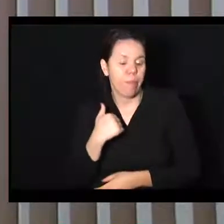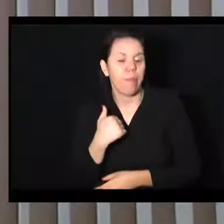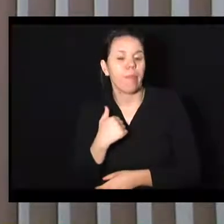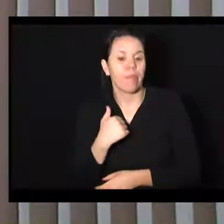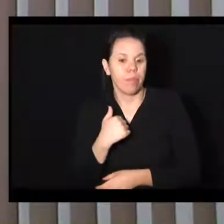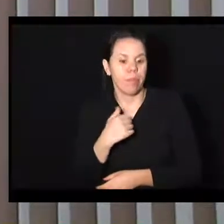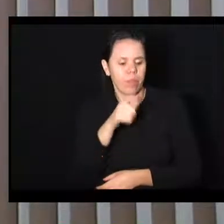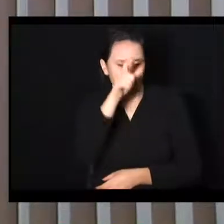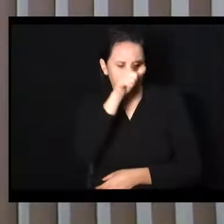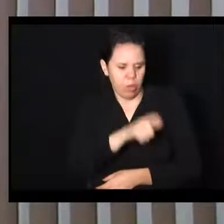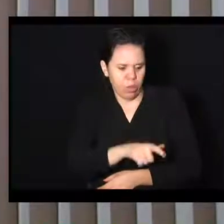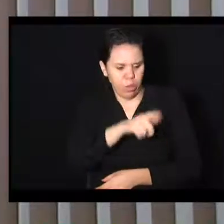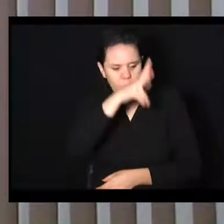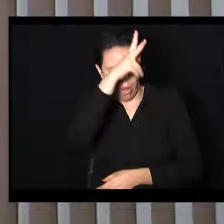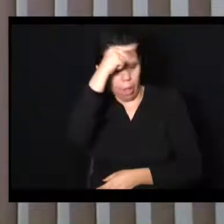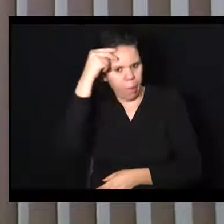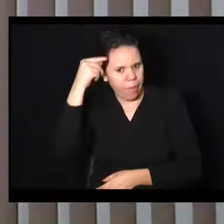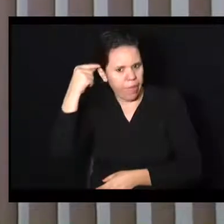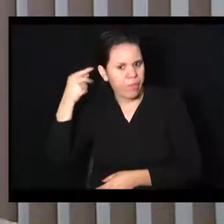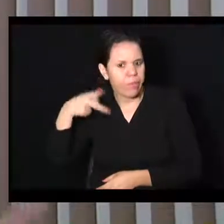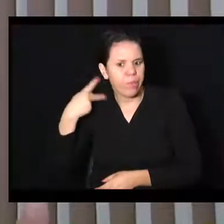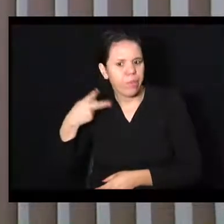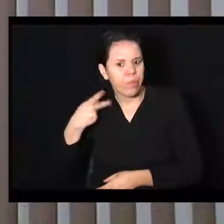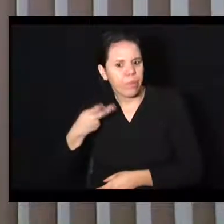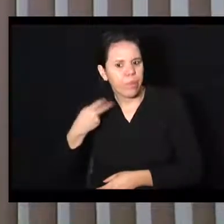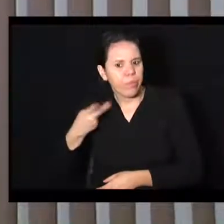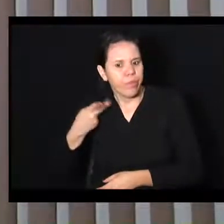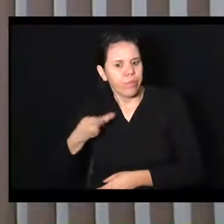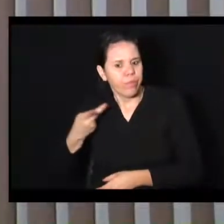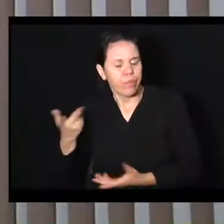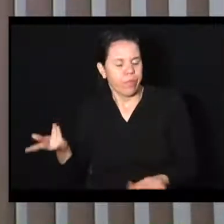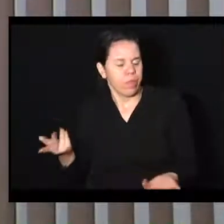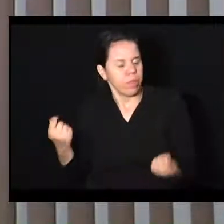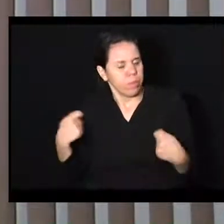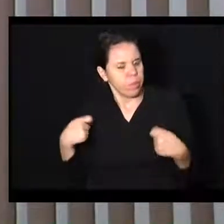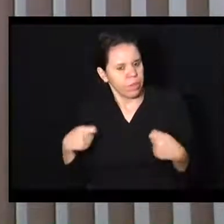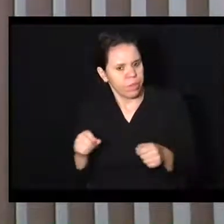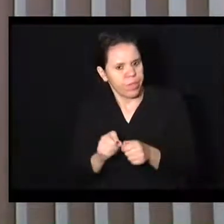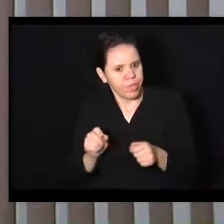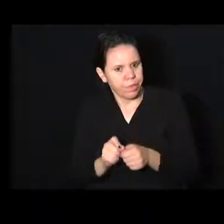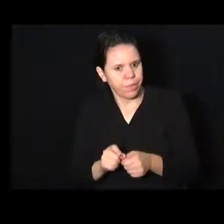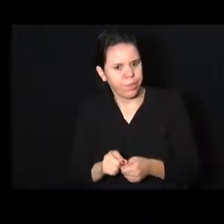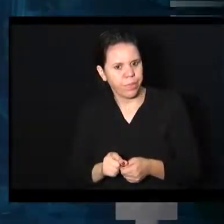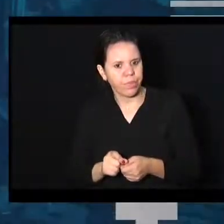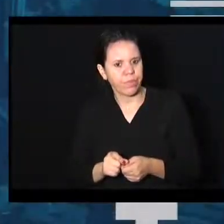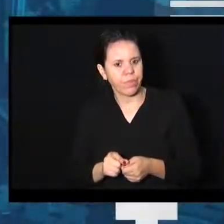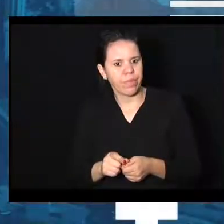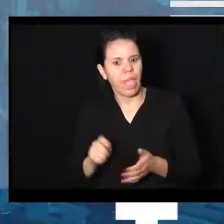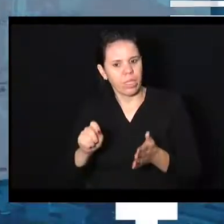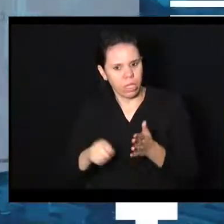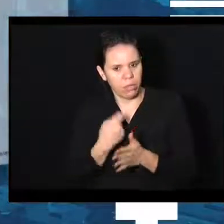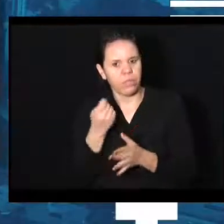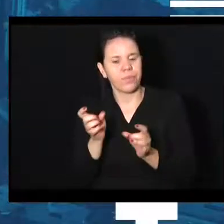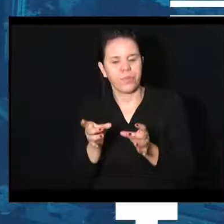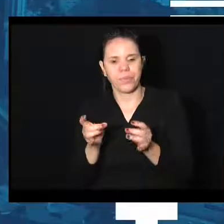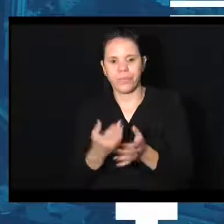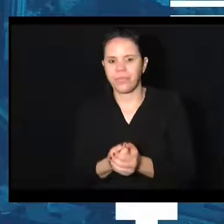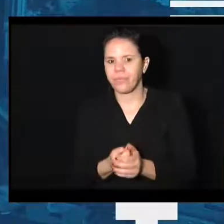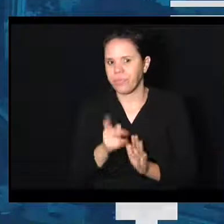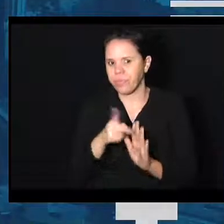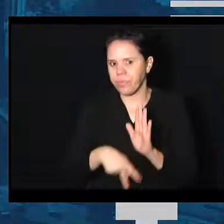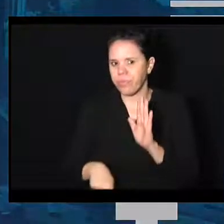entes públicos, pelas repartições aonde tramita essa autorização para venda. Com o projeto de lei complementar